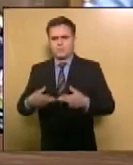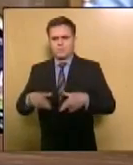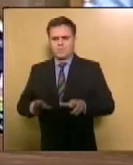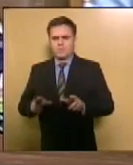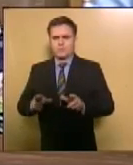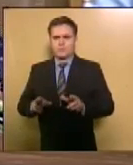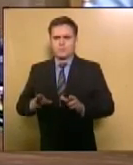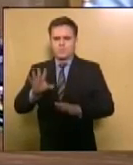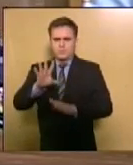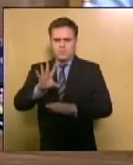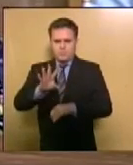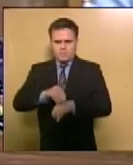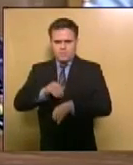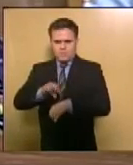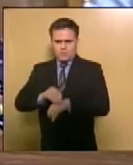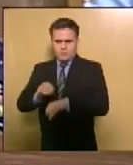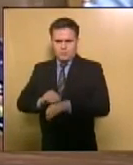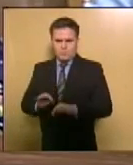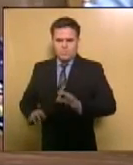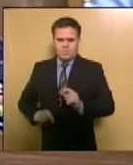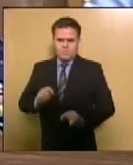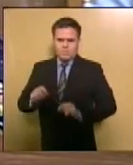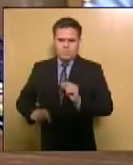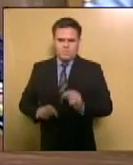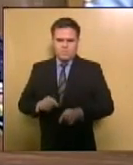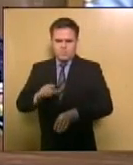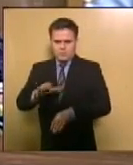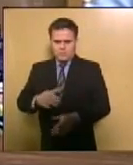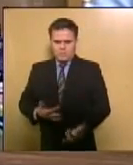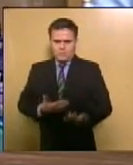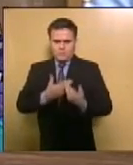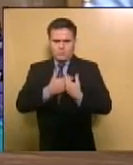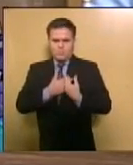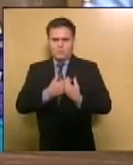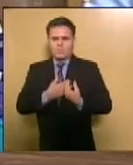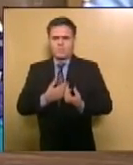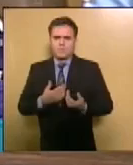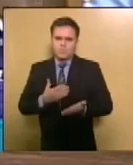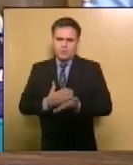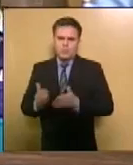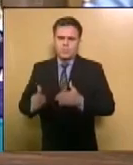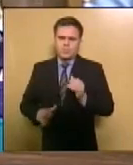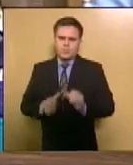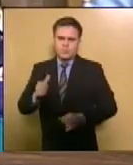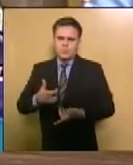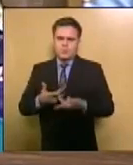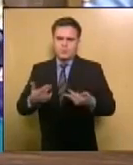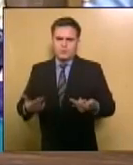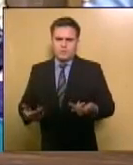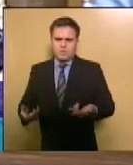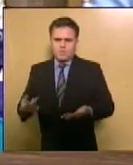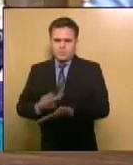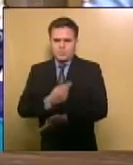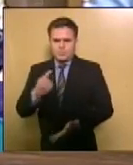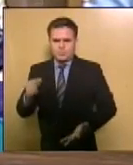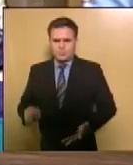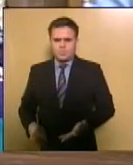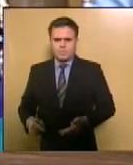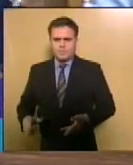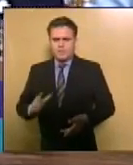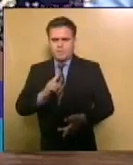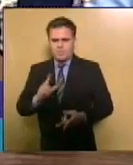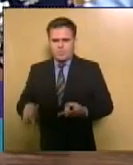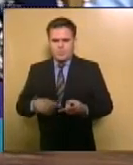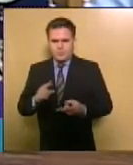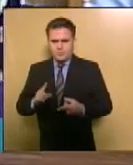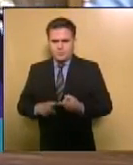situação ou seja chamar para responsabilidade as coisas começaram a mudar então nós temos eh